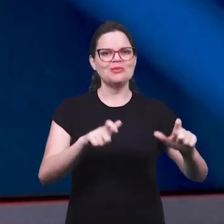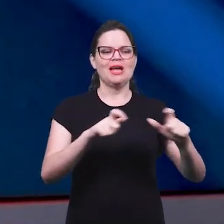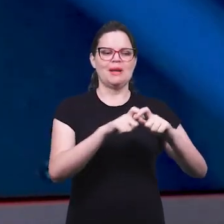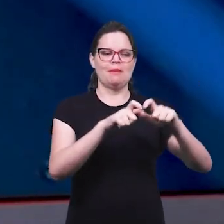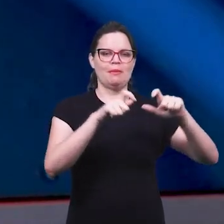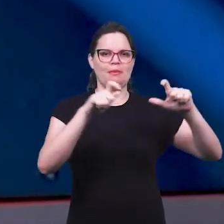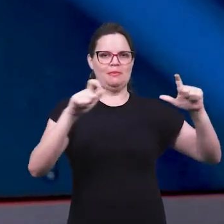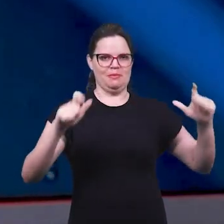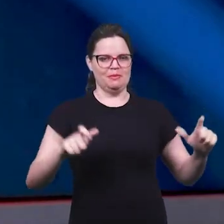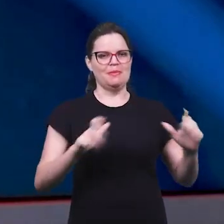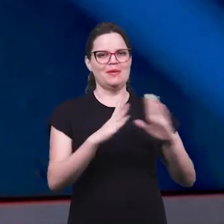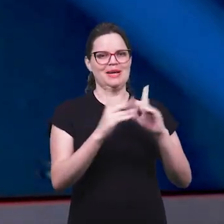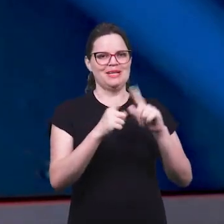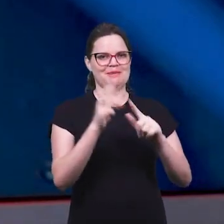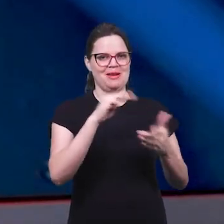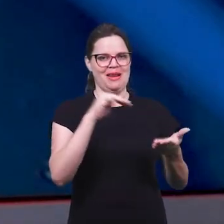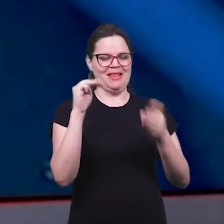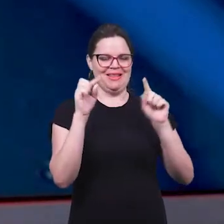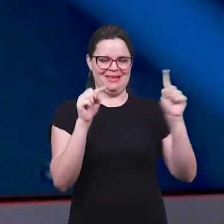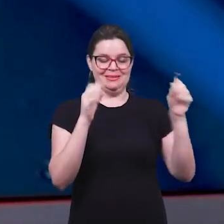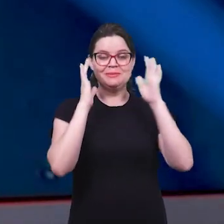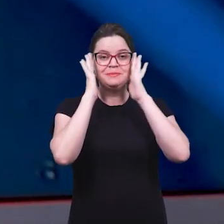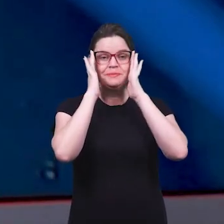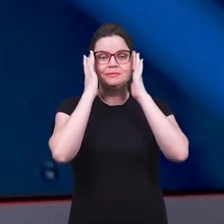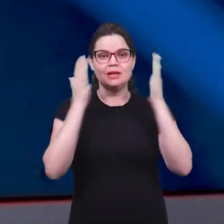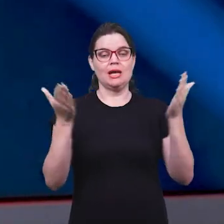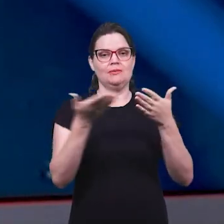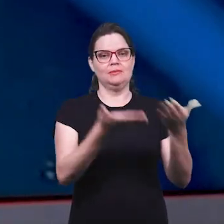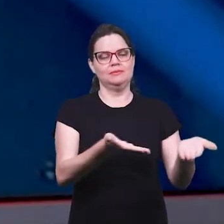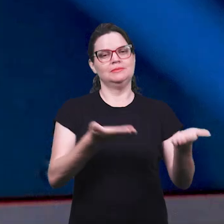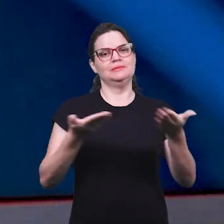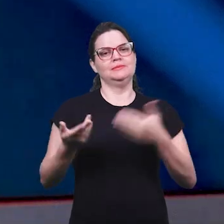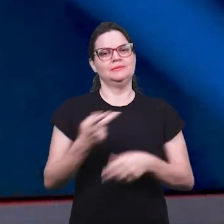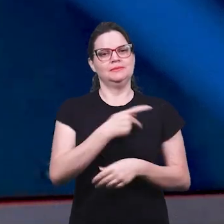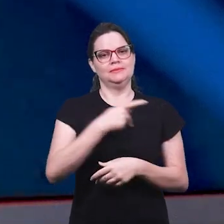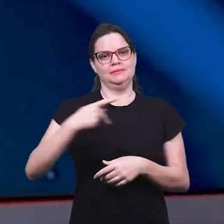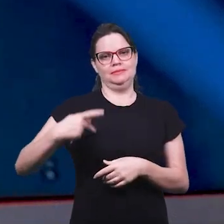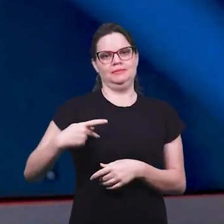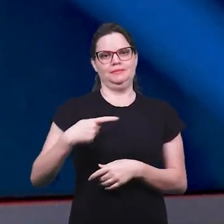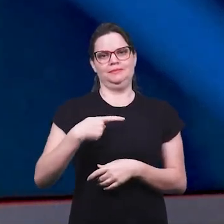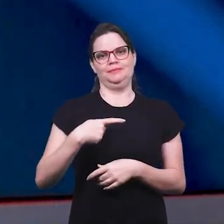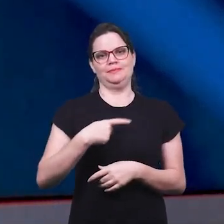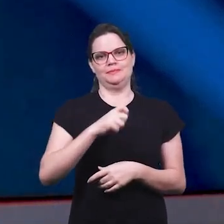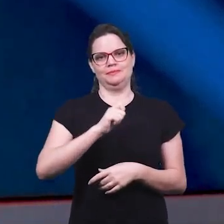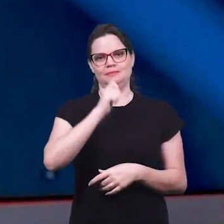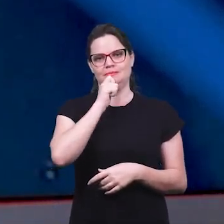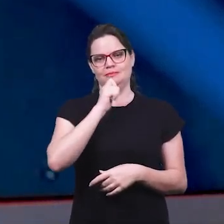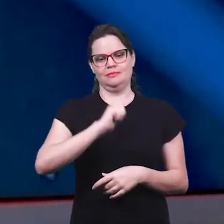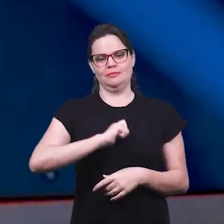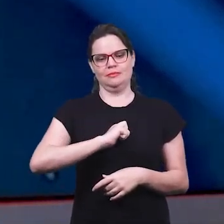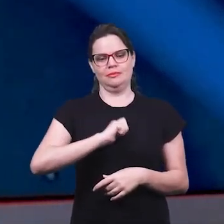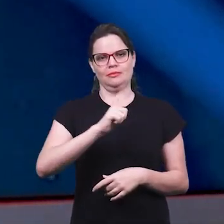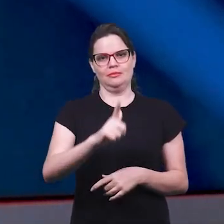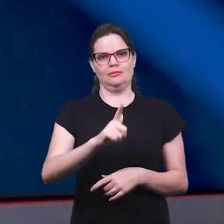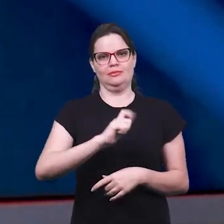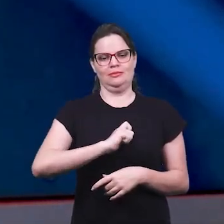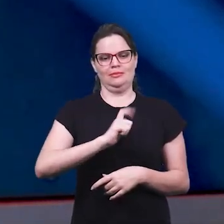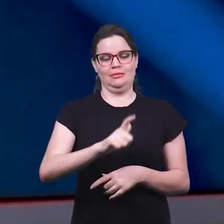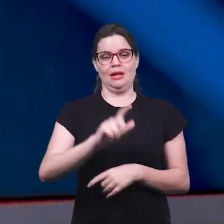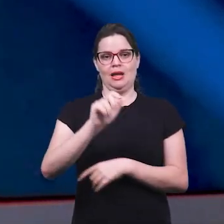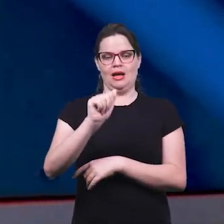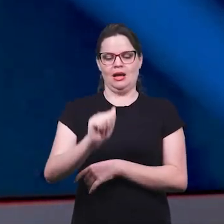muito no exterior. E para isso, eu convido a participar desta edição o pastor Alexandre Gueiros, que é